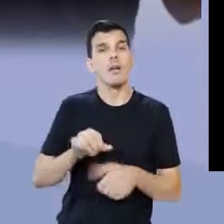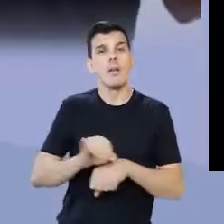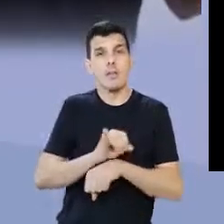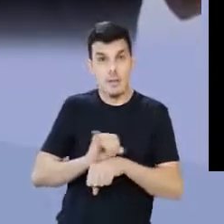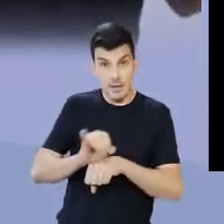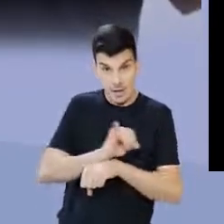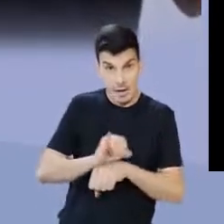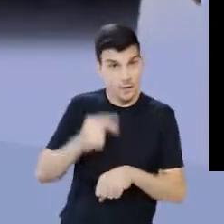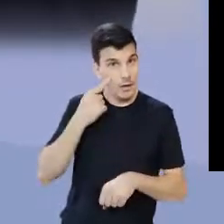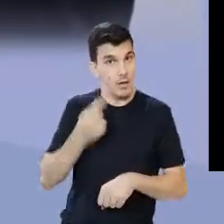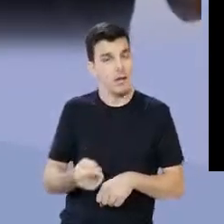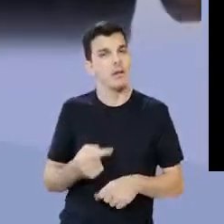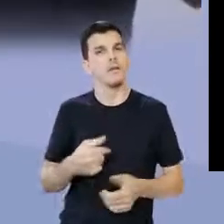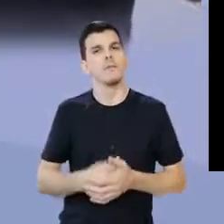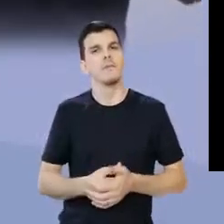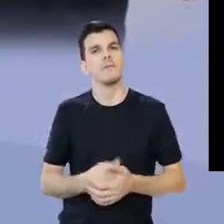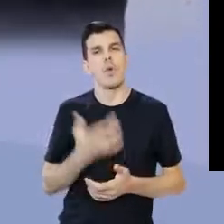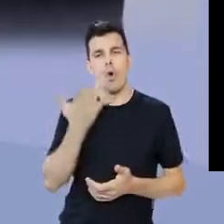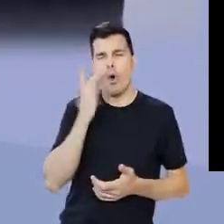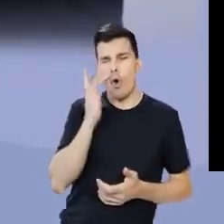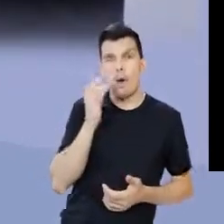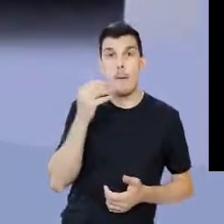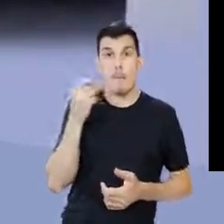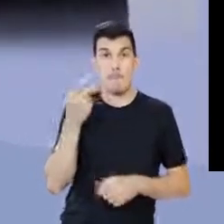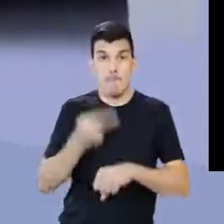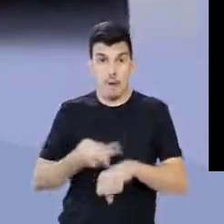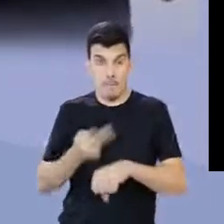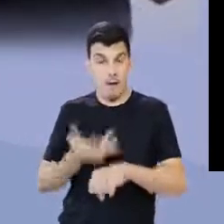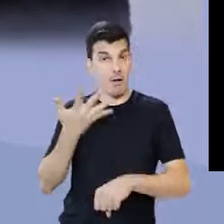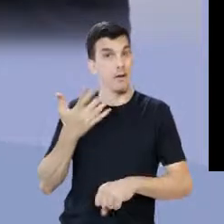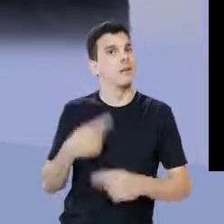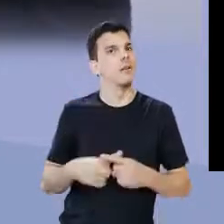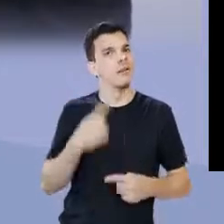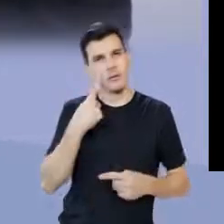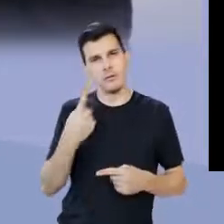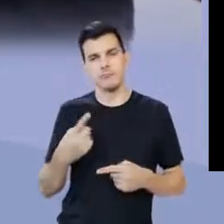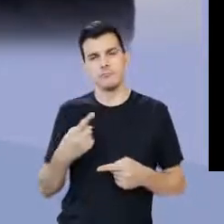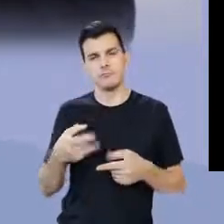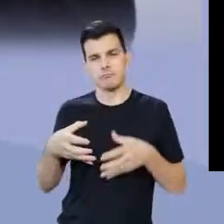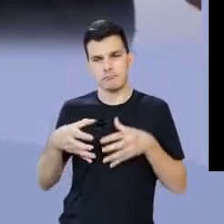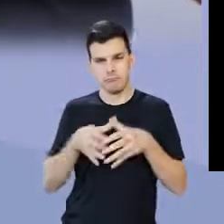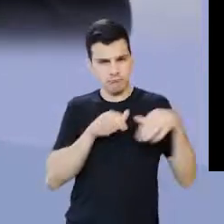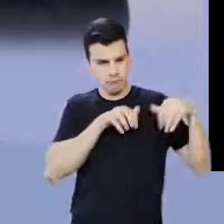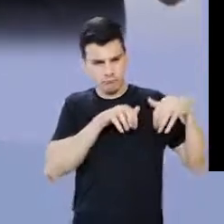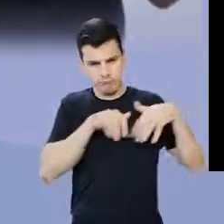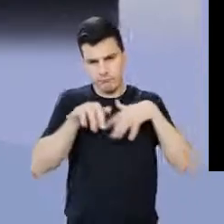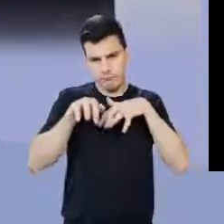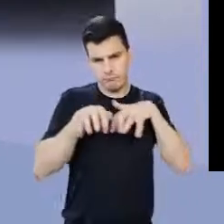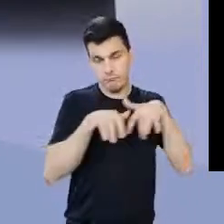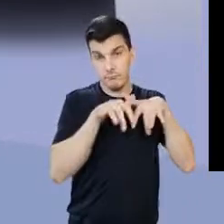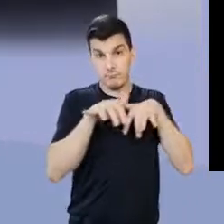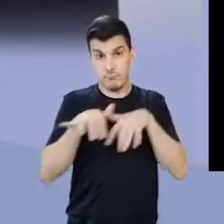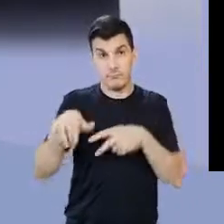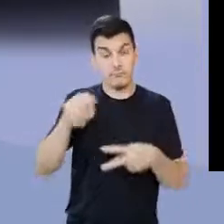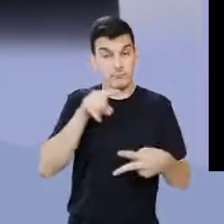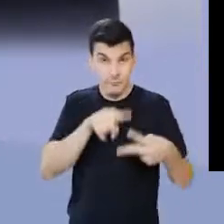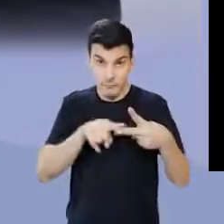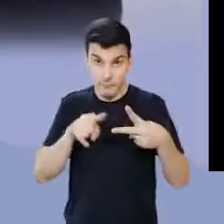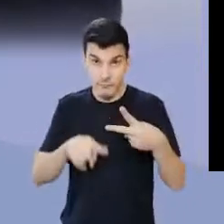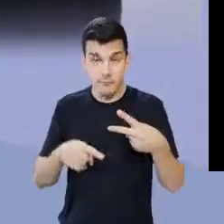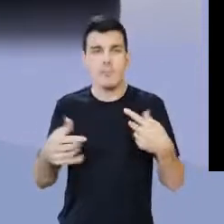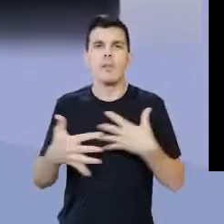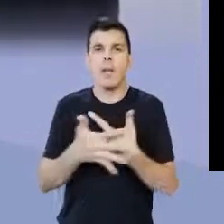do Peloponeso. E com esse ouro e prata vai fazer o quê? Vai fazer o desenvolvimento do seu exército ainda maior. Essas